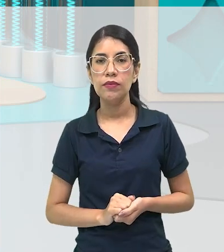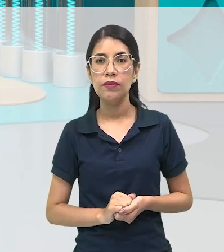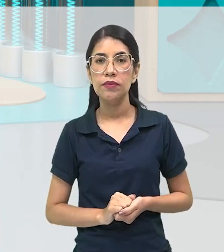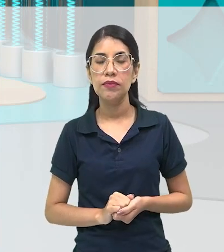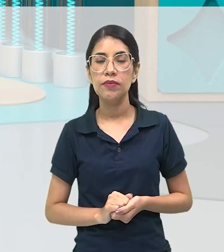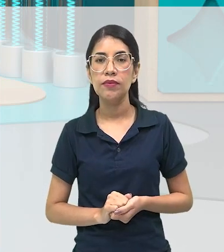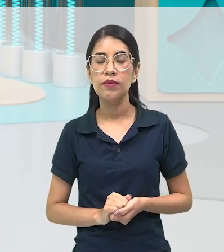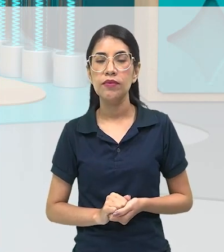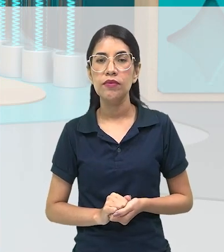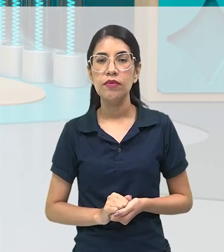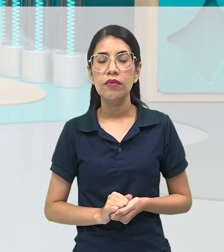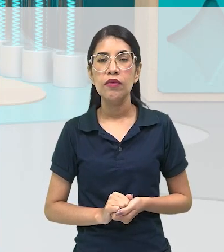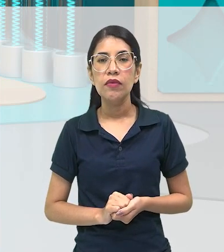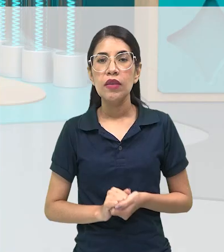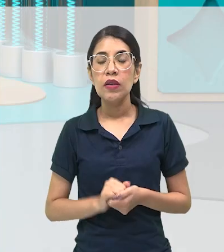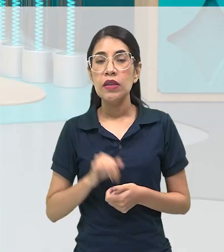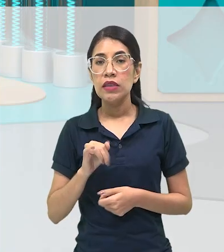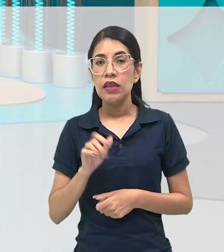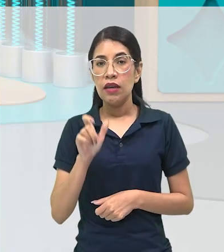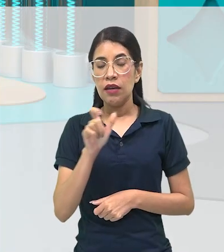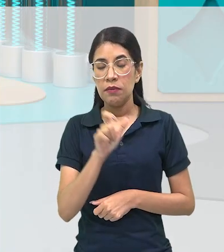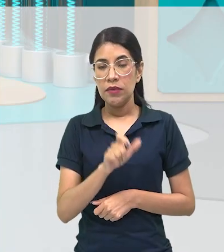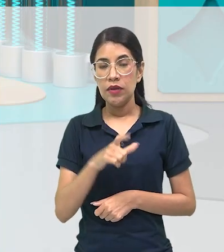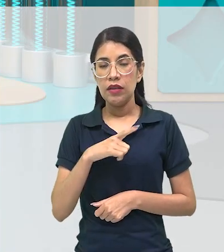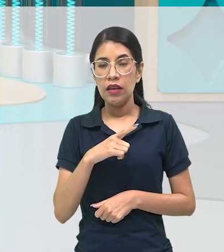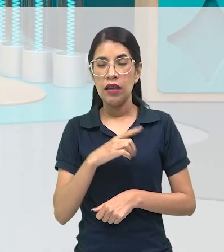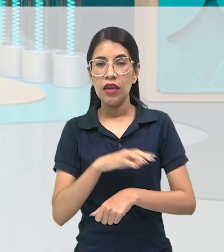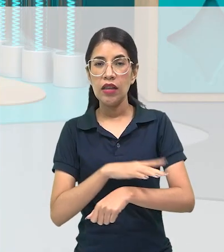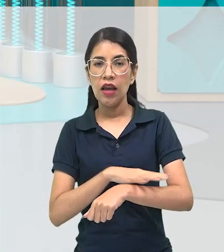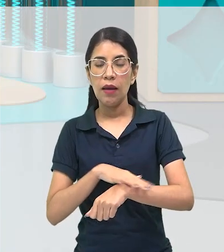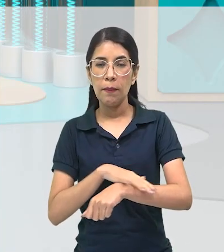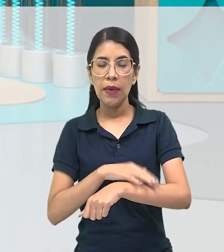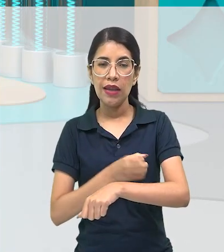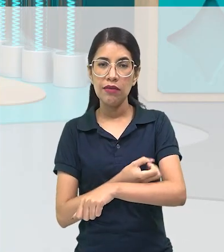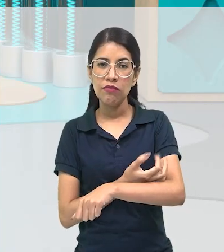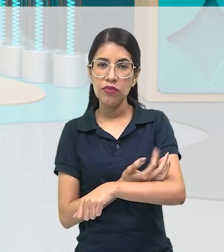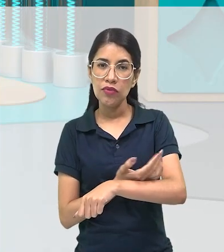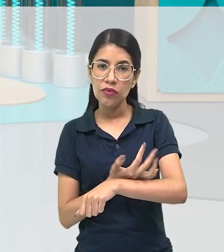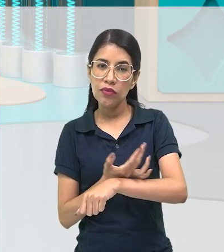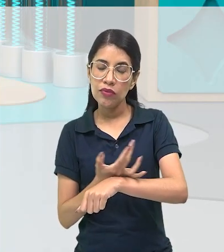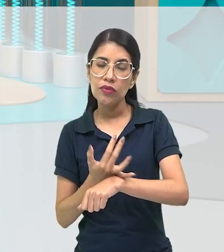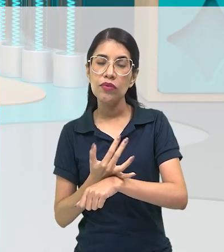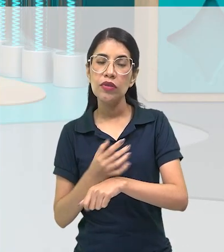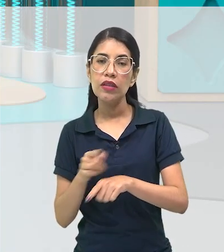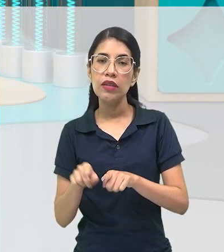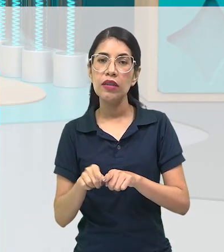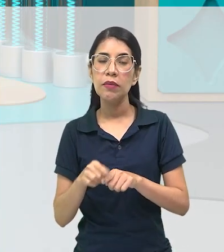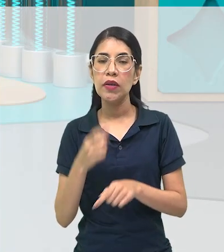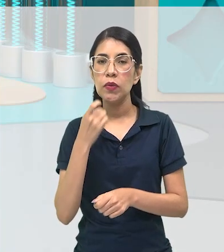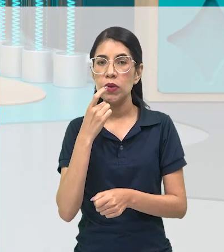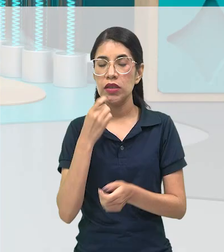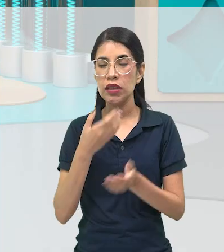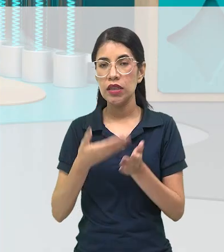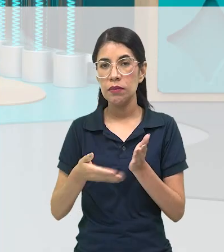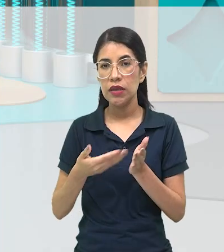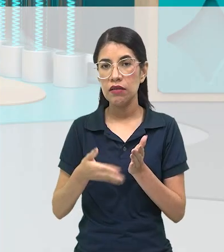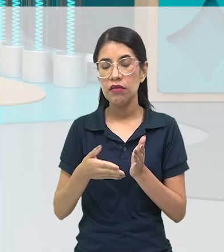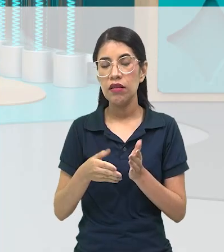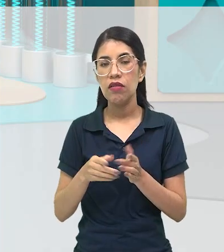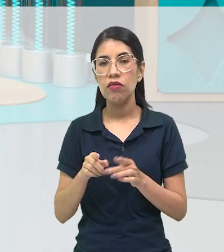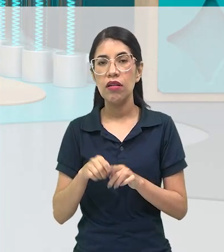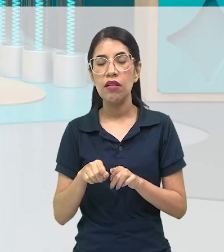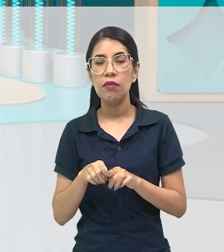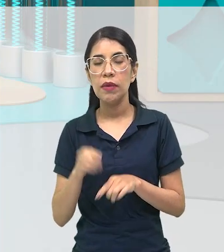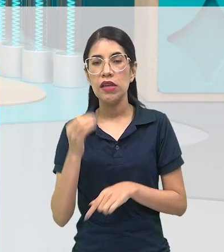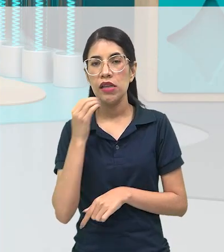acidente. Então, se a vítima tem sinais de queimadura, se ela tem perda de sangue, deformidades no